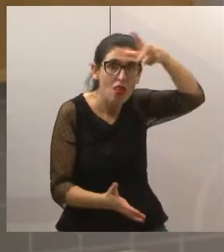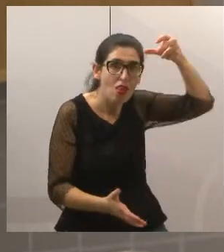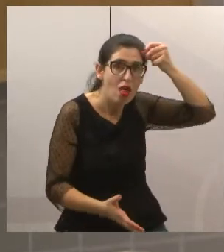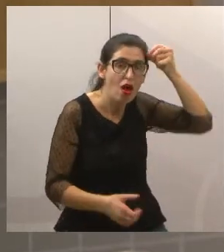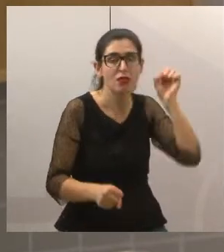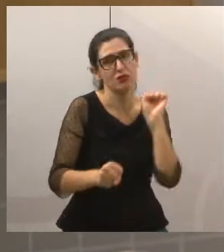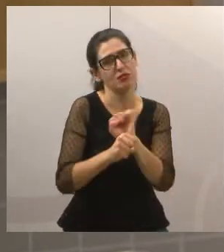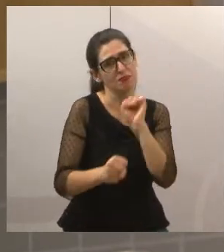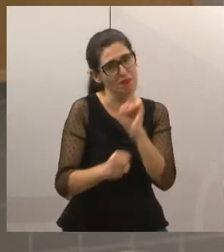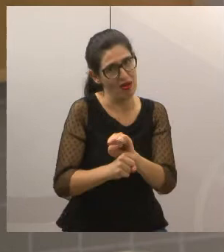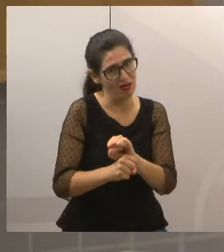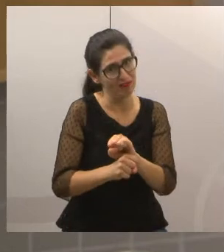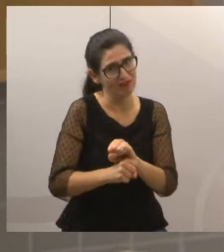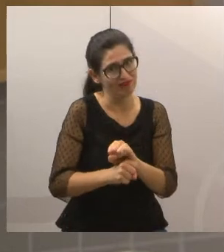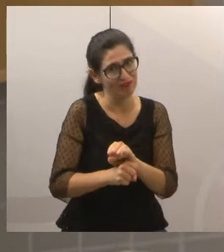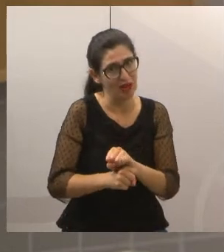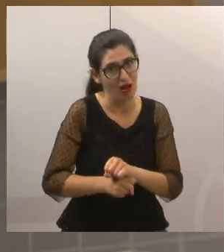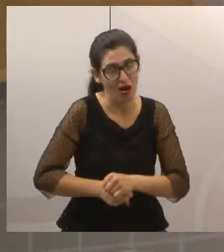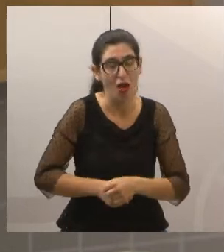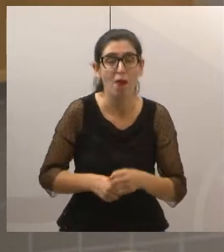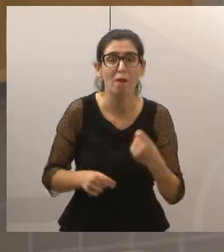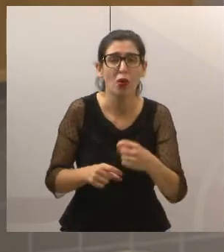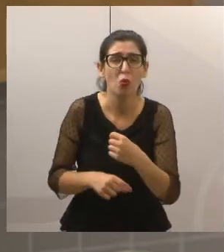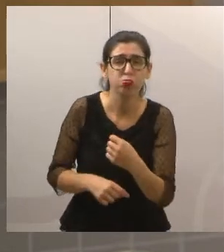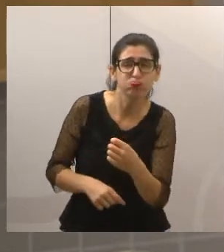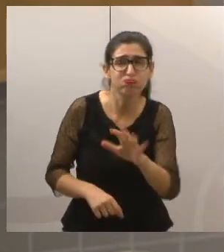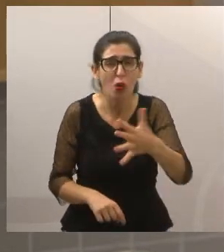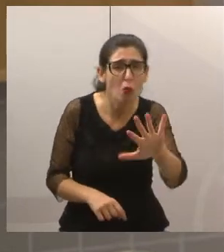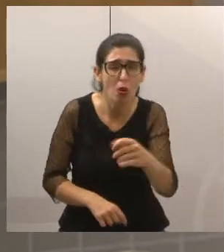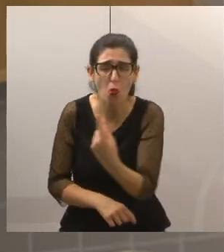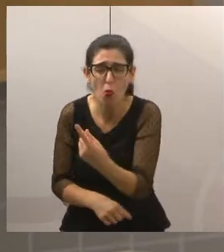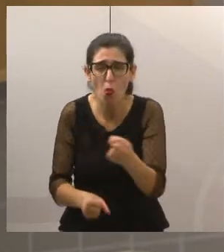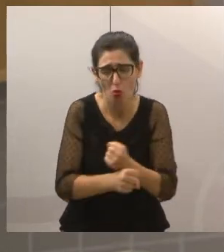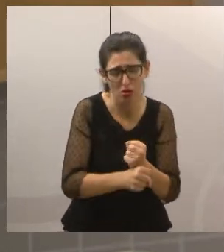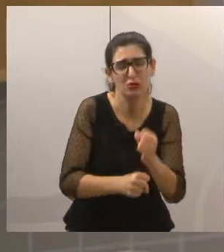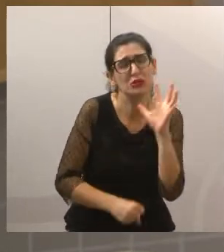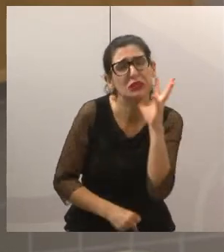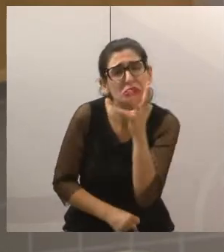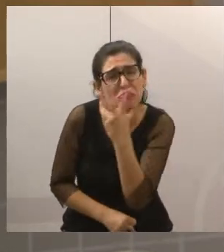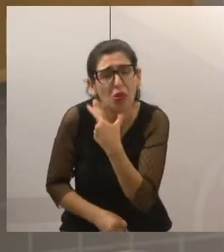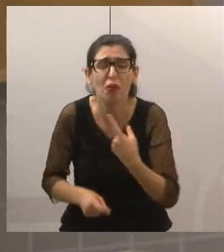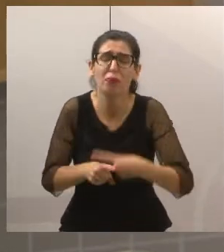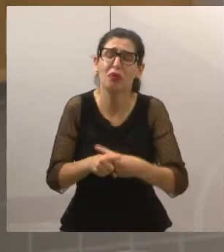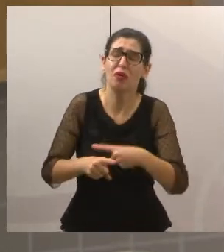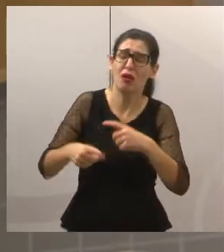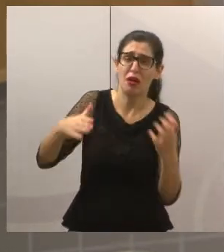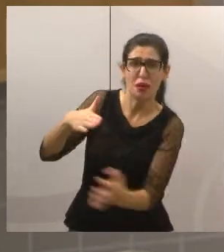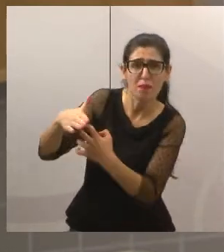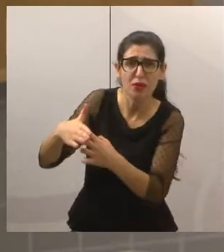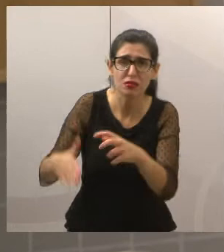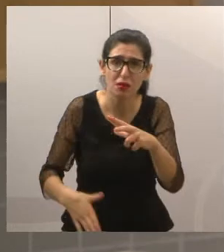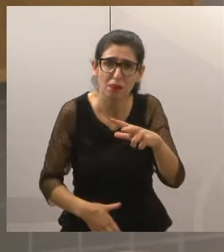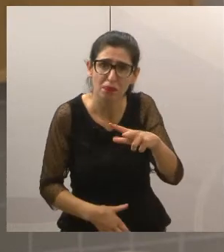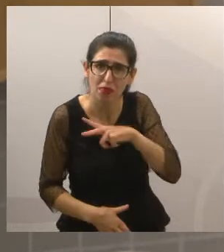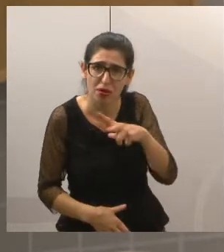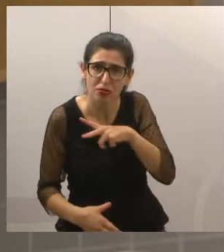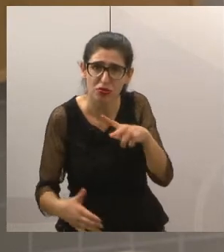tamanho, ele dura quase um ano, né, porque tem recursos das empresas, as empresas vão... É um projeto